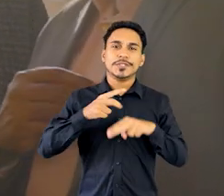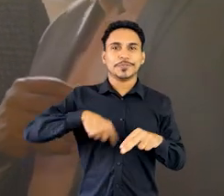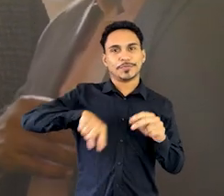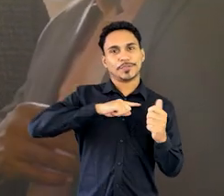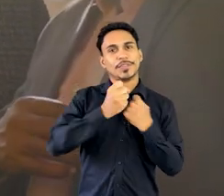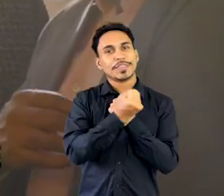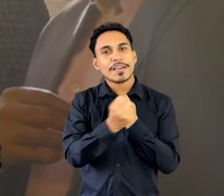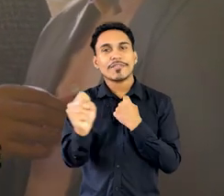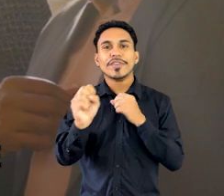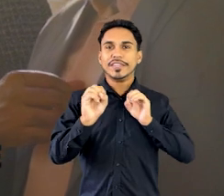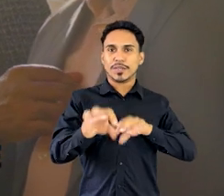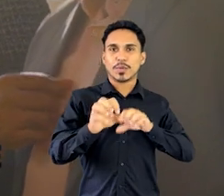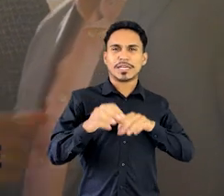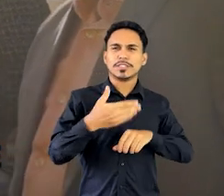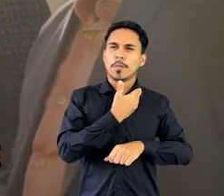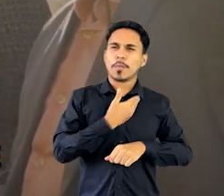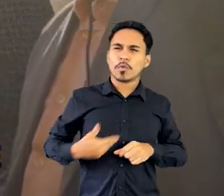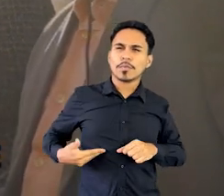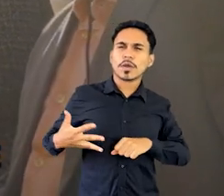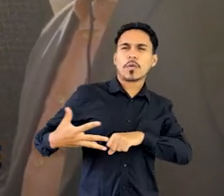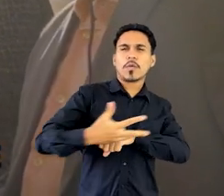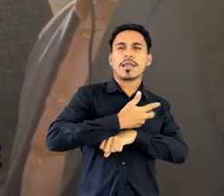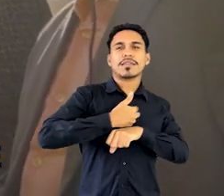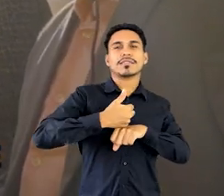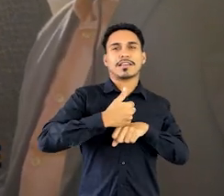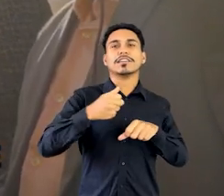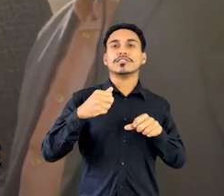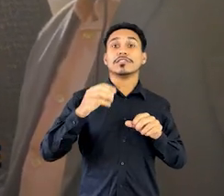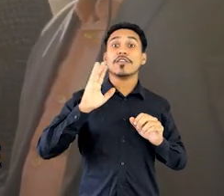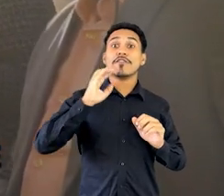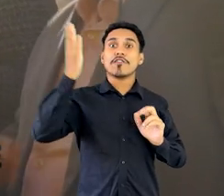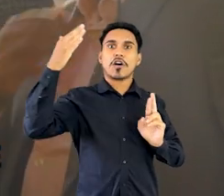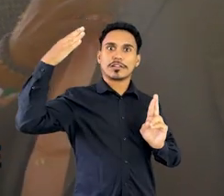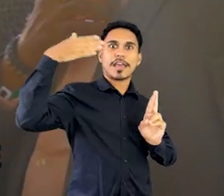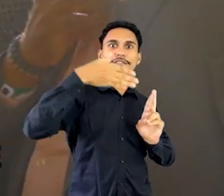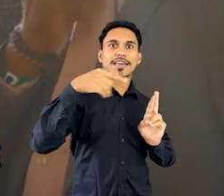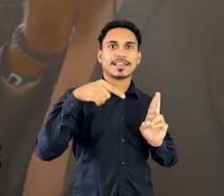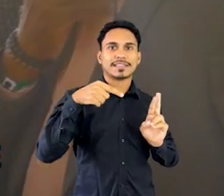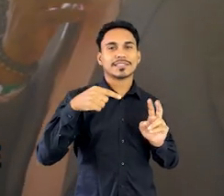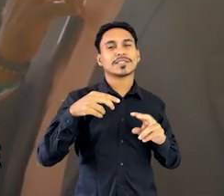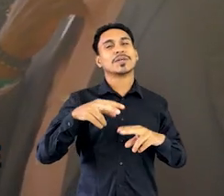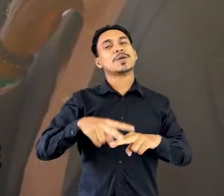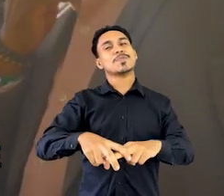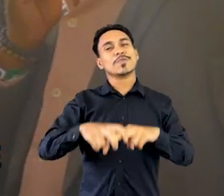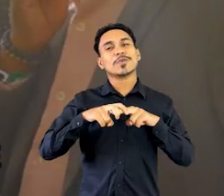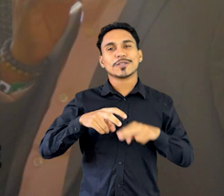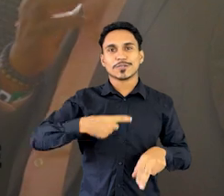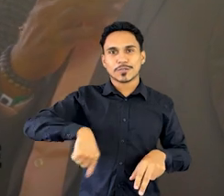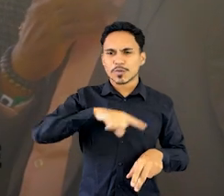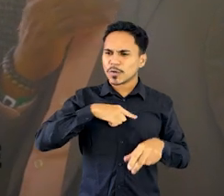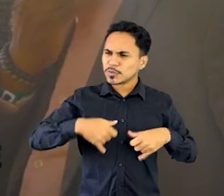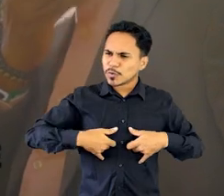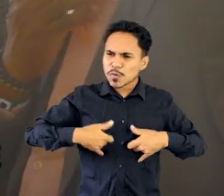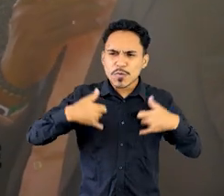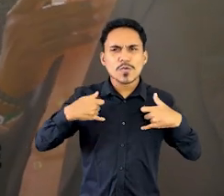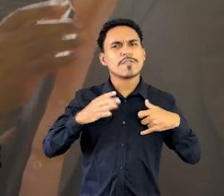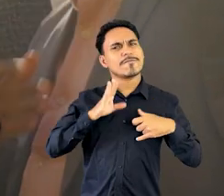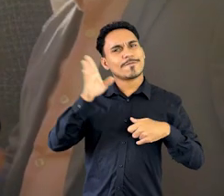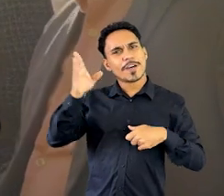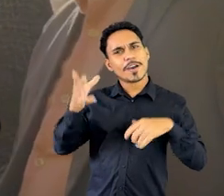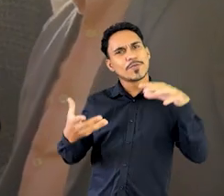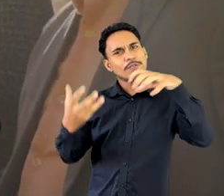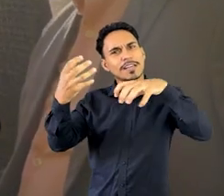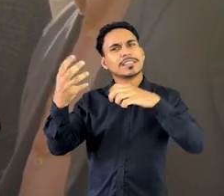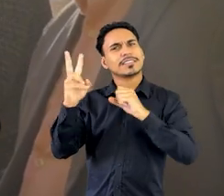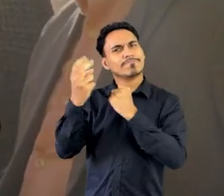pública gratuita de excelência e socialmente referenciada então é esse tipo de educação que a gente tem orgulho de lá e